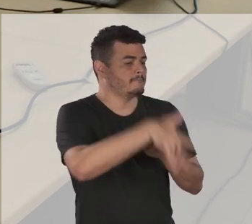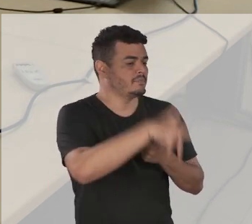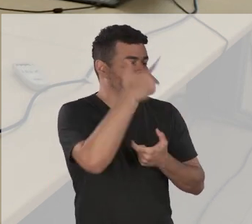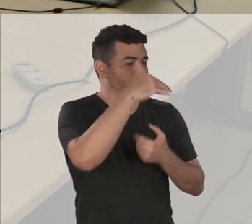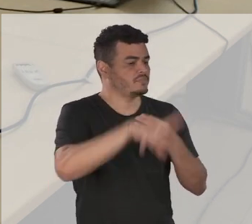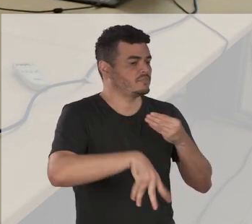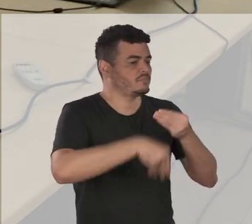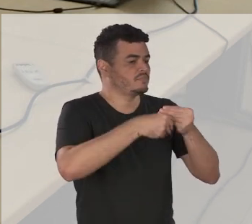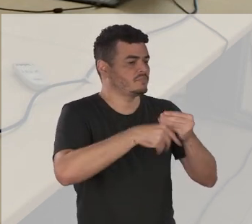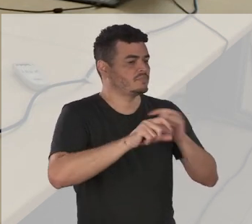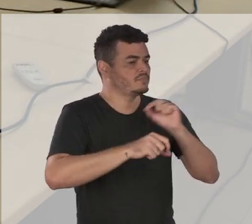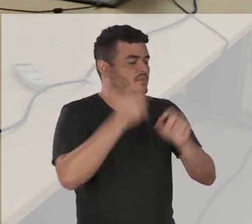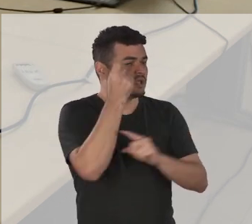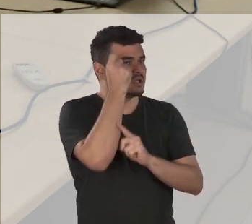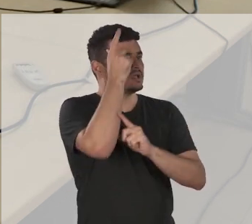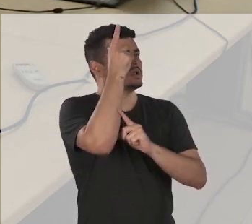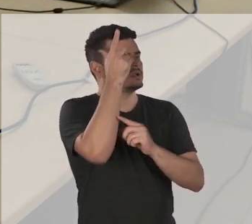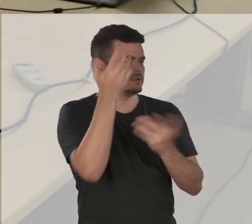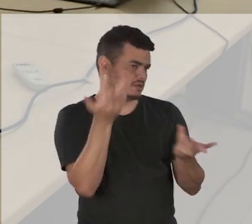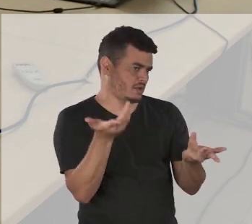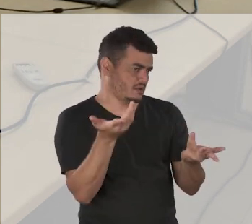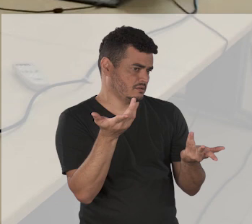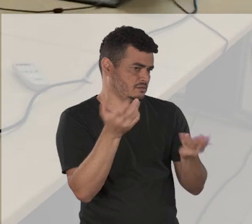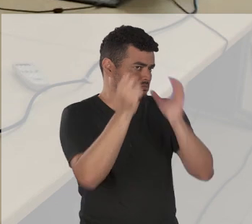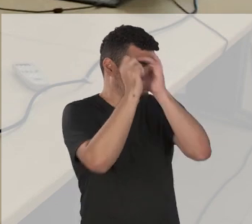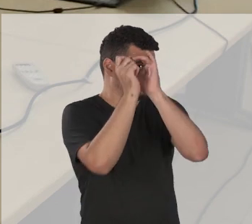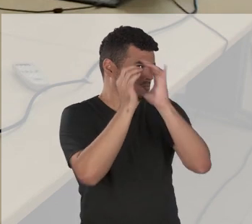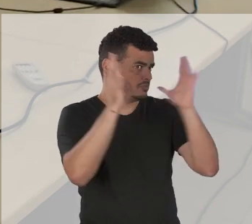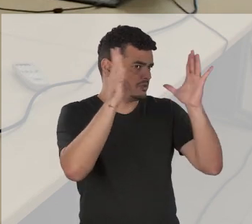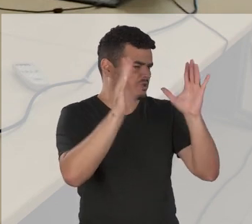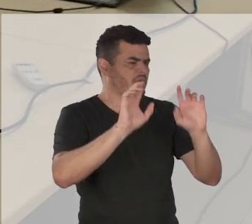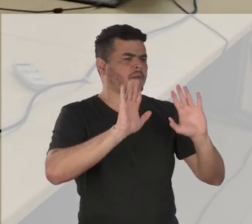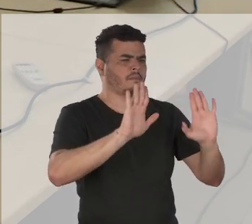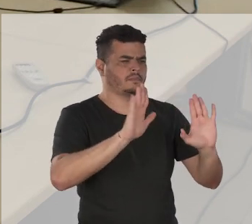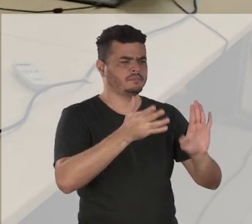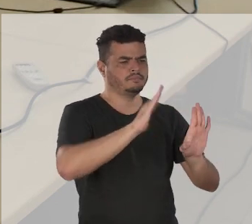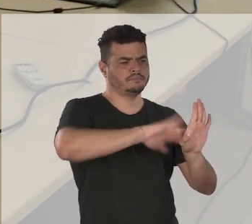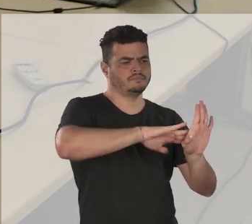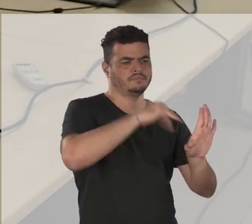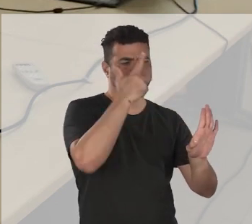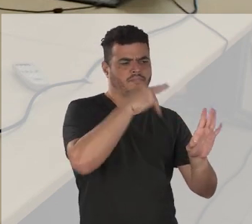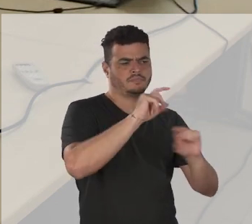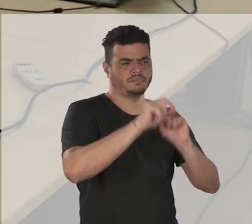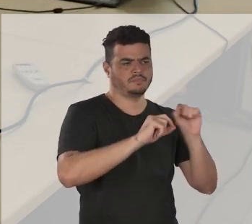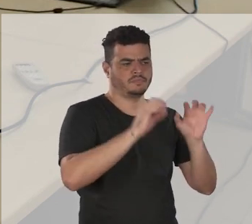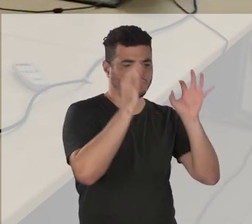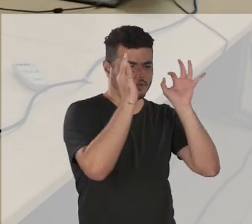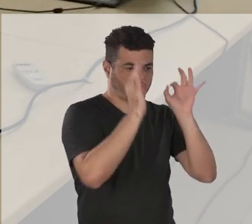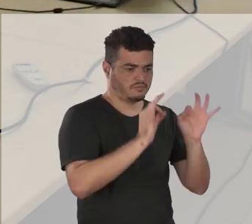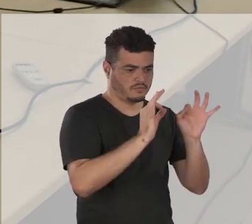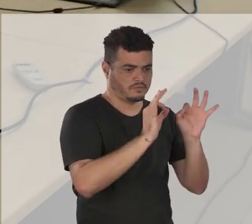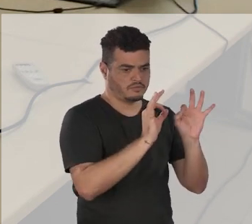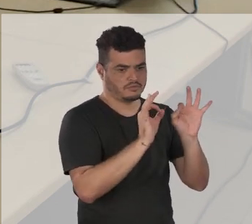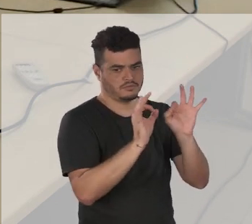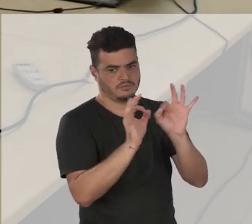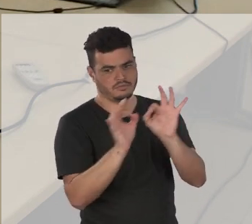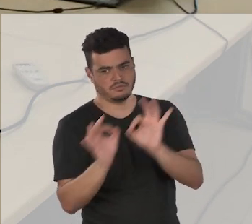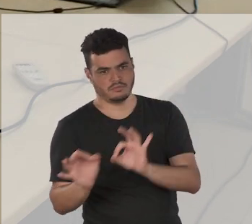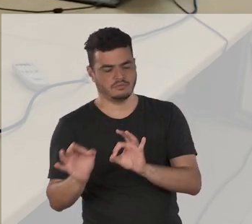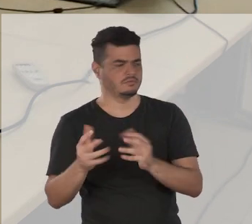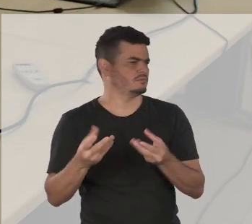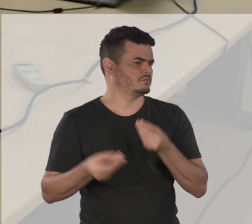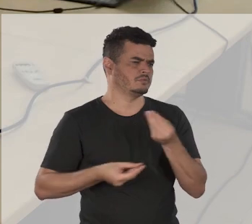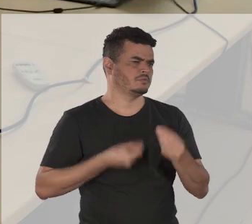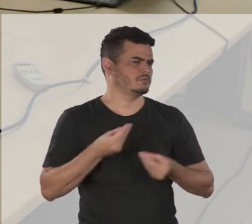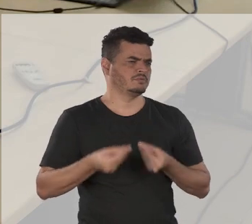la creatividad. Ahí está. Dale. Pero no puede disminuir la concentración del niño, ¿no?